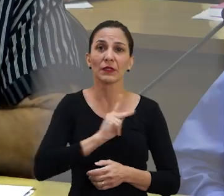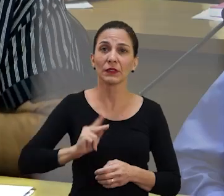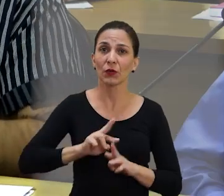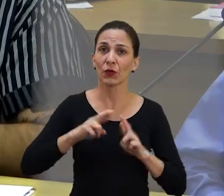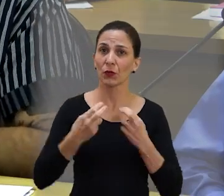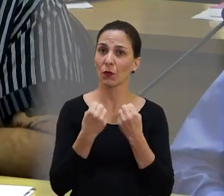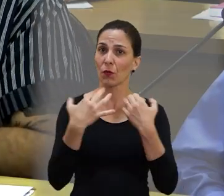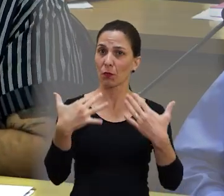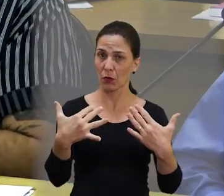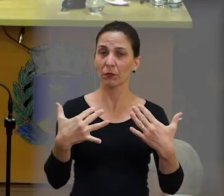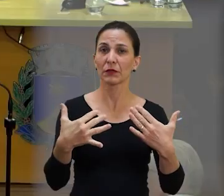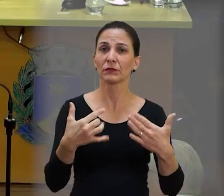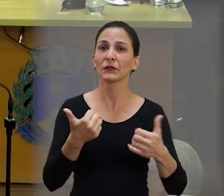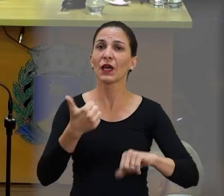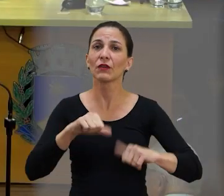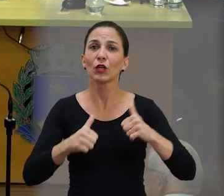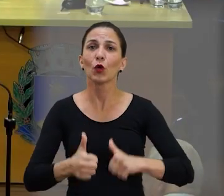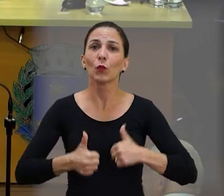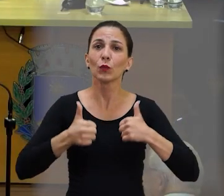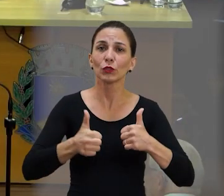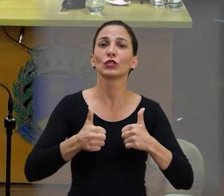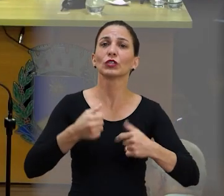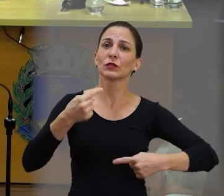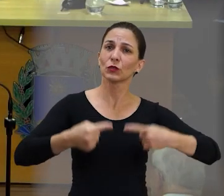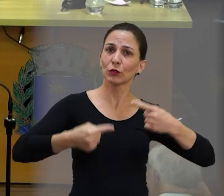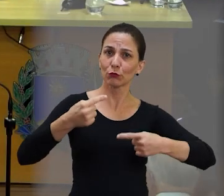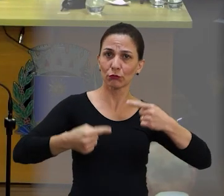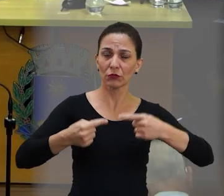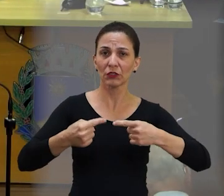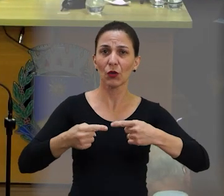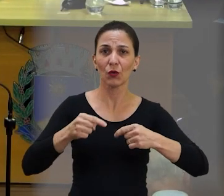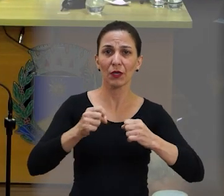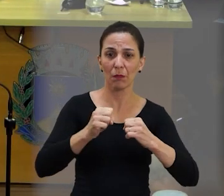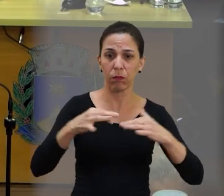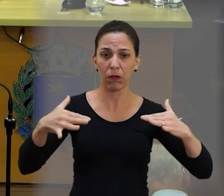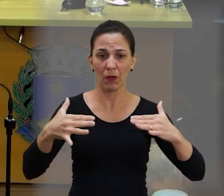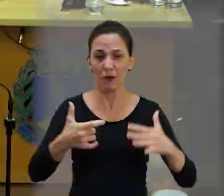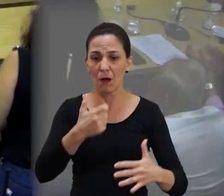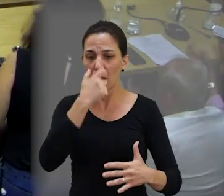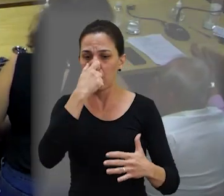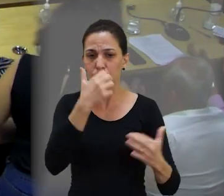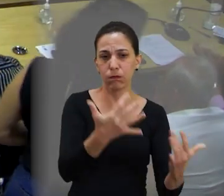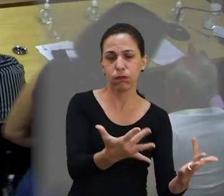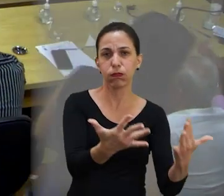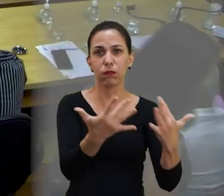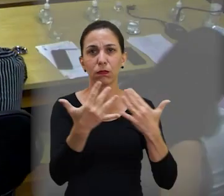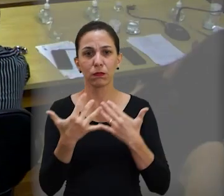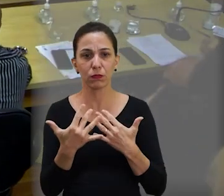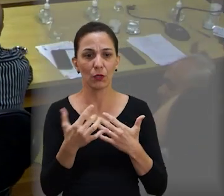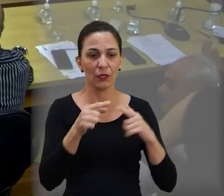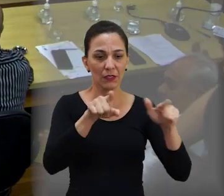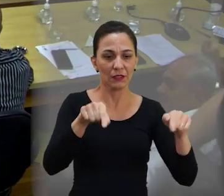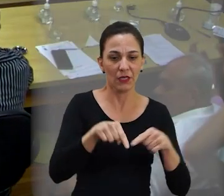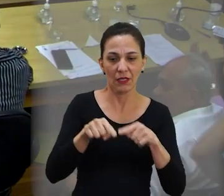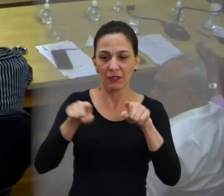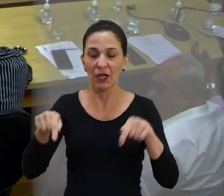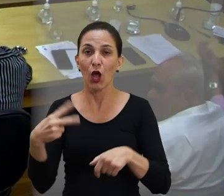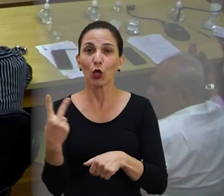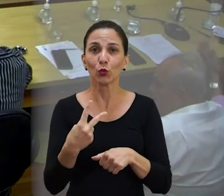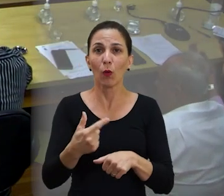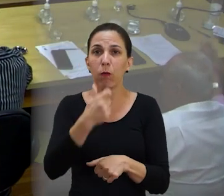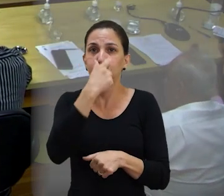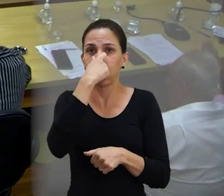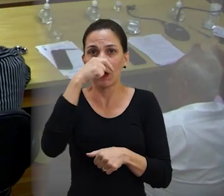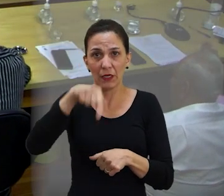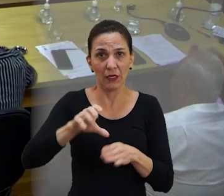Bianco presidiu a audiência pública e fez uma avaliação positiva dos debates que lotaram o espaço reservado ao público no